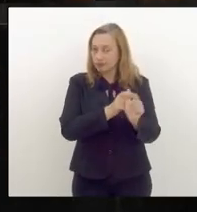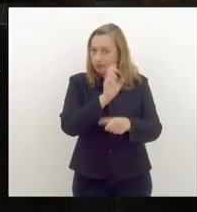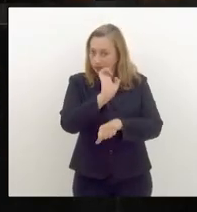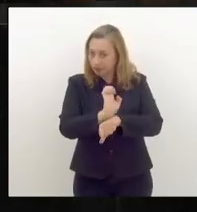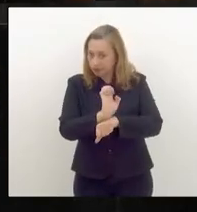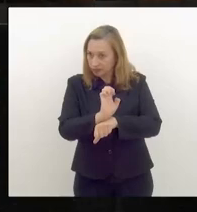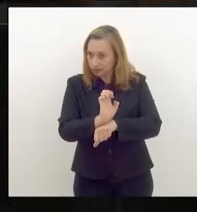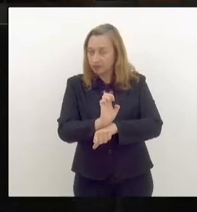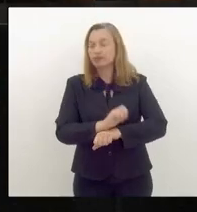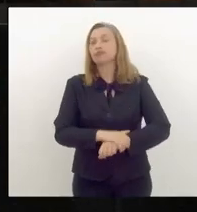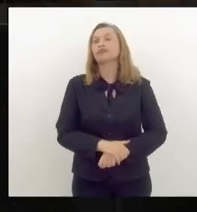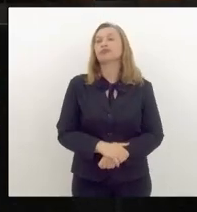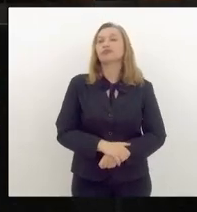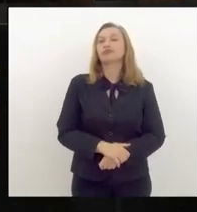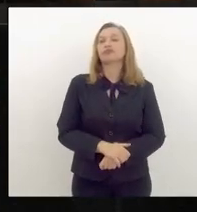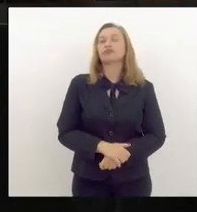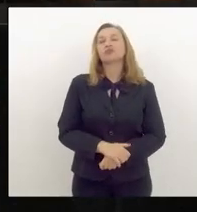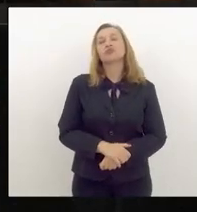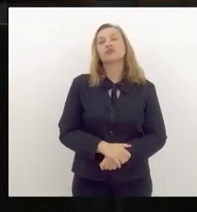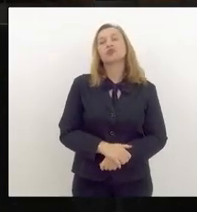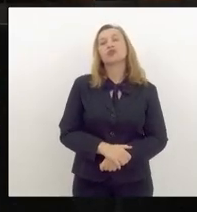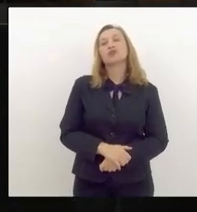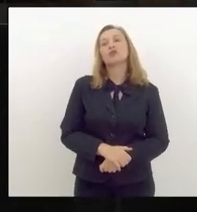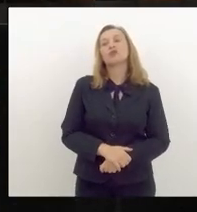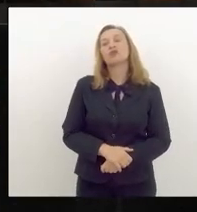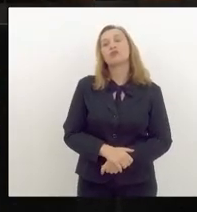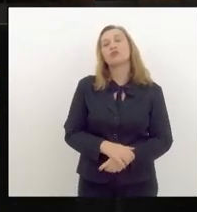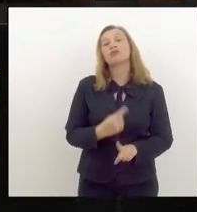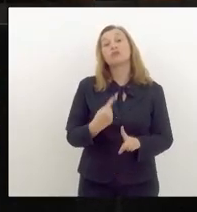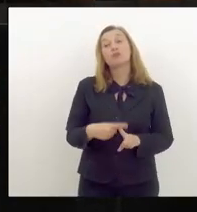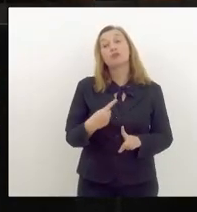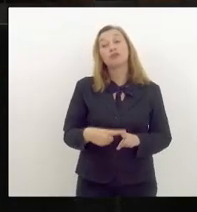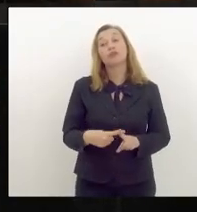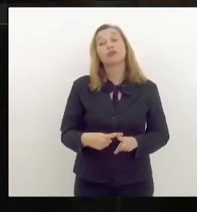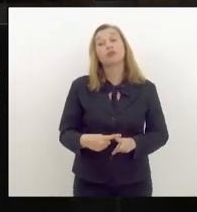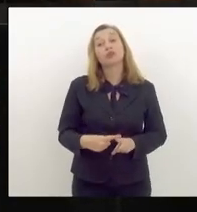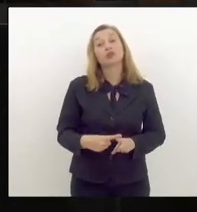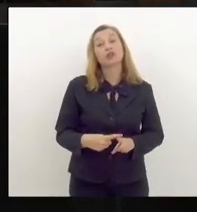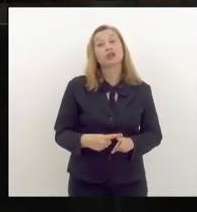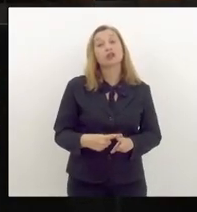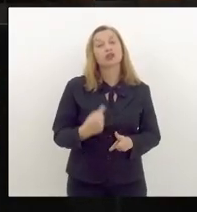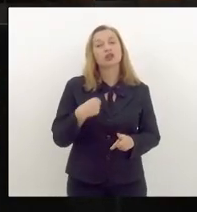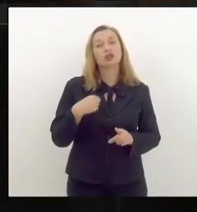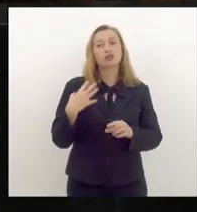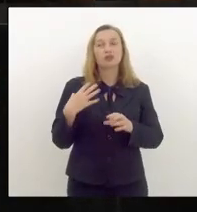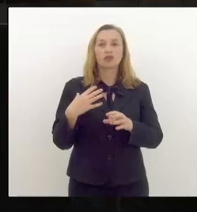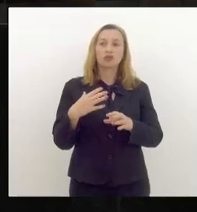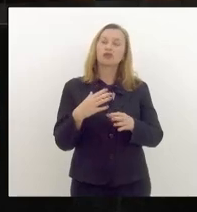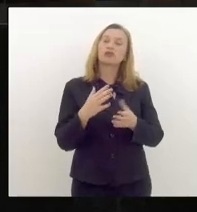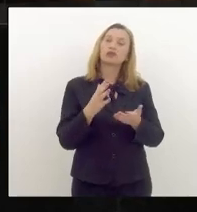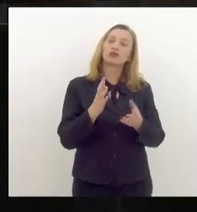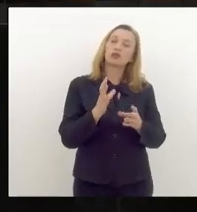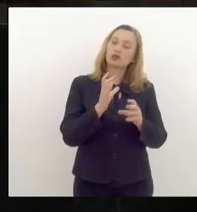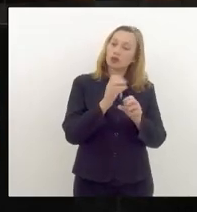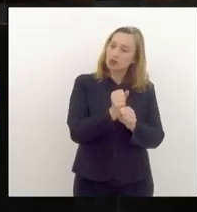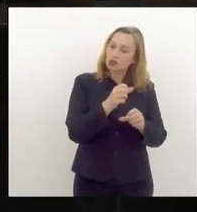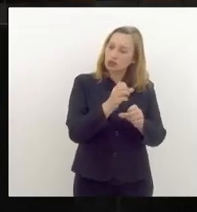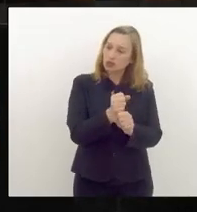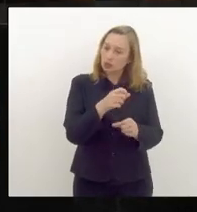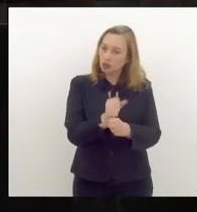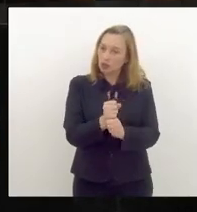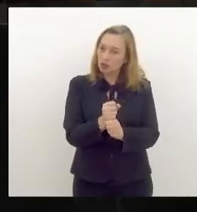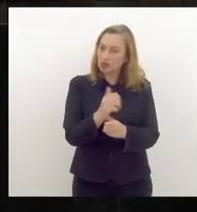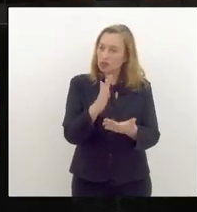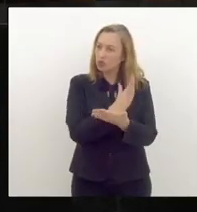da tem umas a dívida pública porque eu fiz aqui umas contas em cima de um requerimento